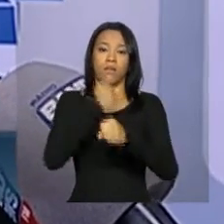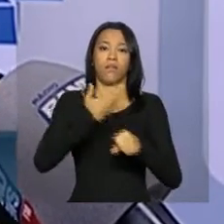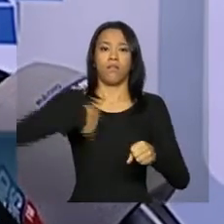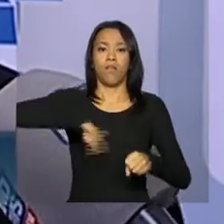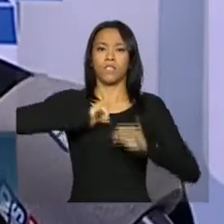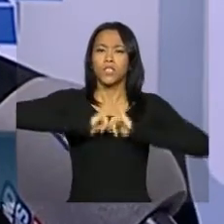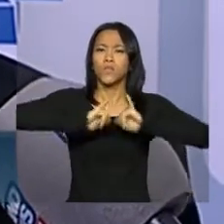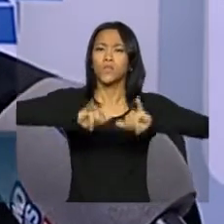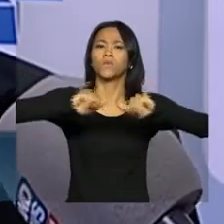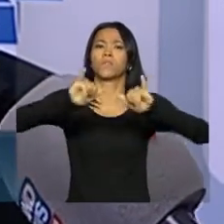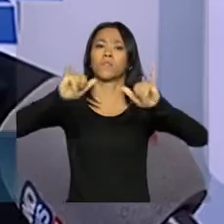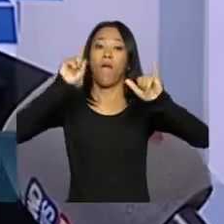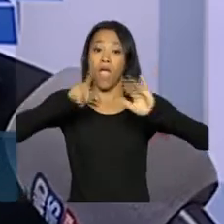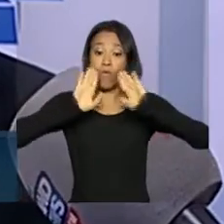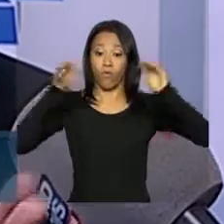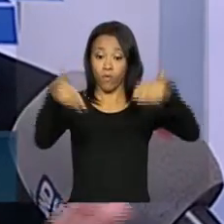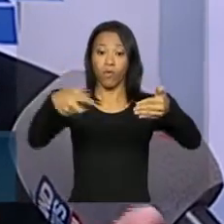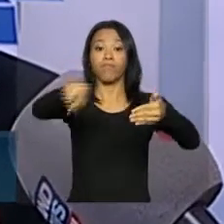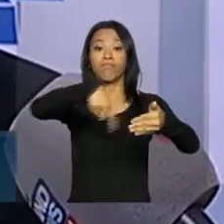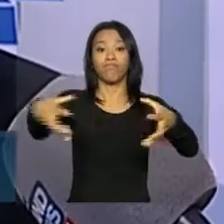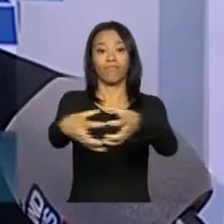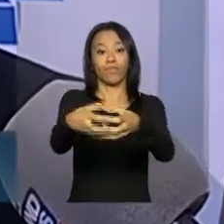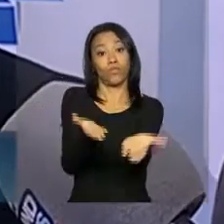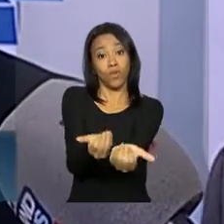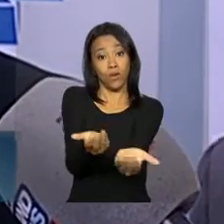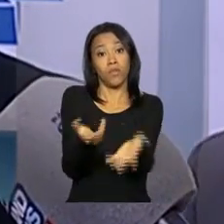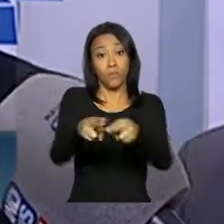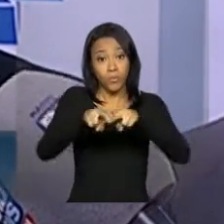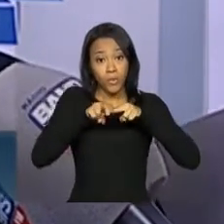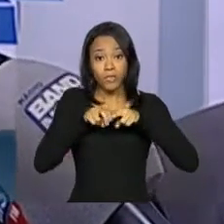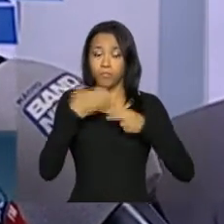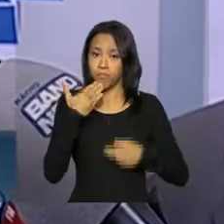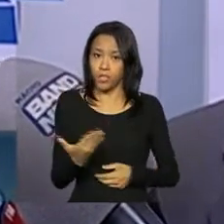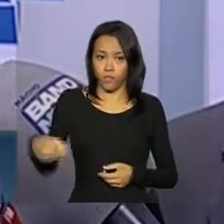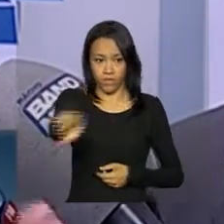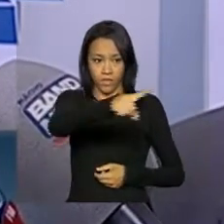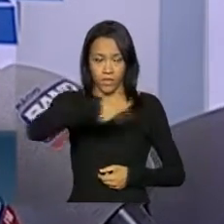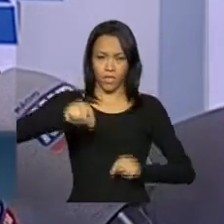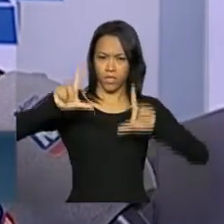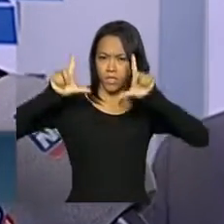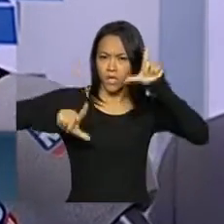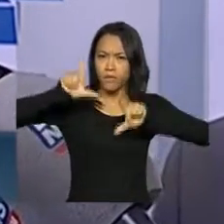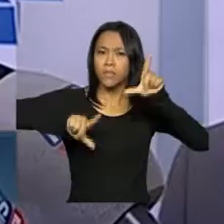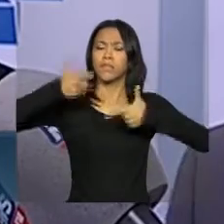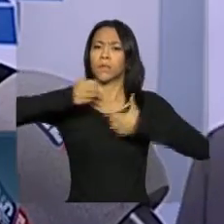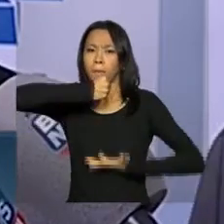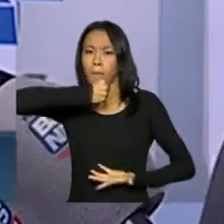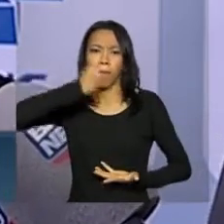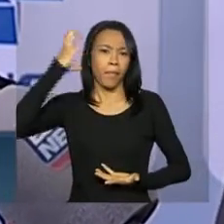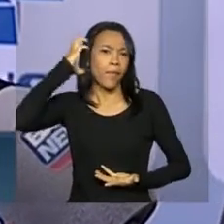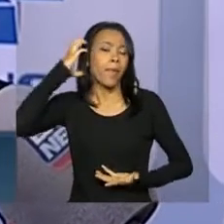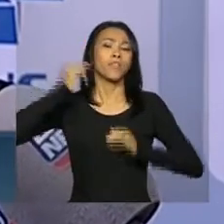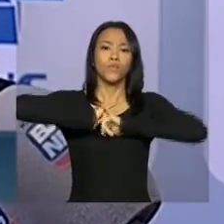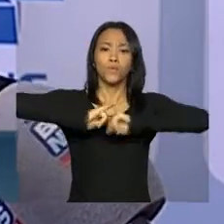foca os jovens, e é isso que nós pedimos que a imprensa, né, que os meios de comunicação procurem